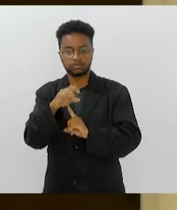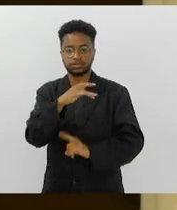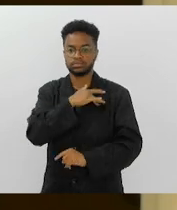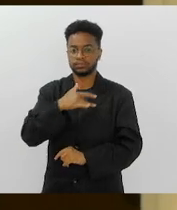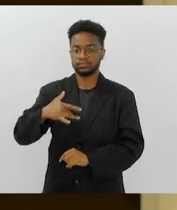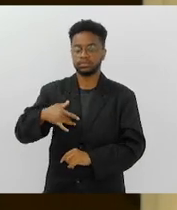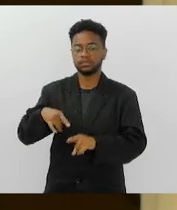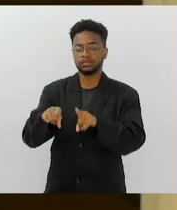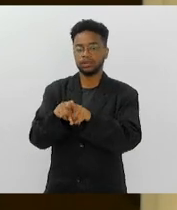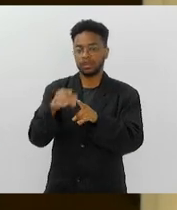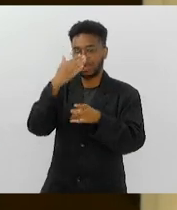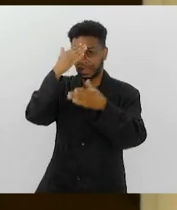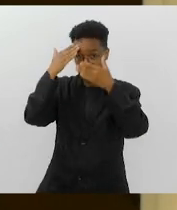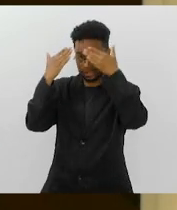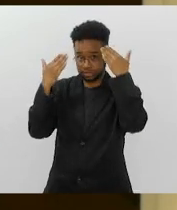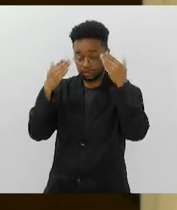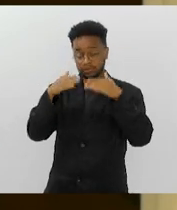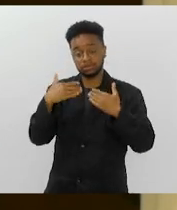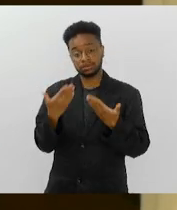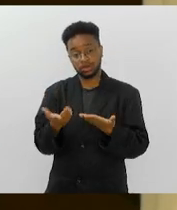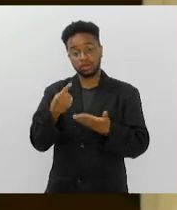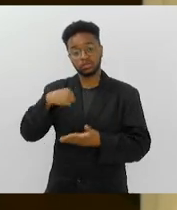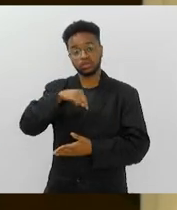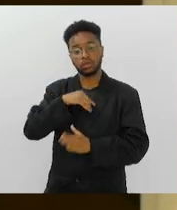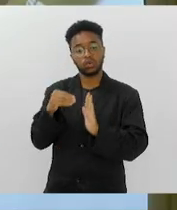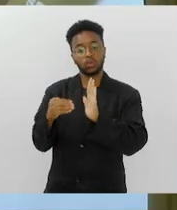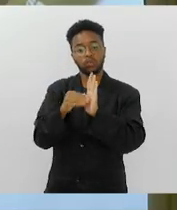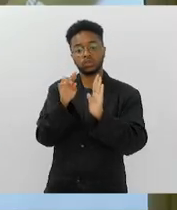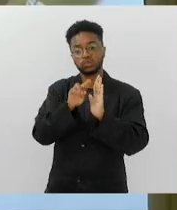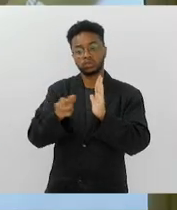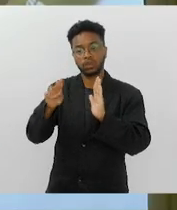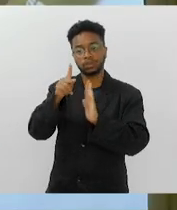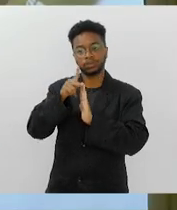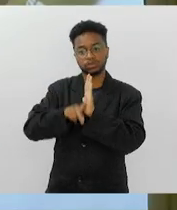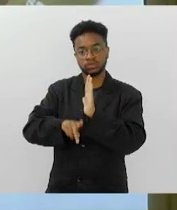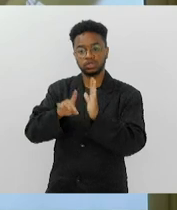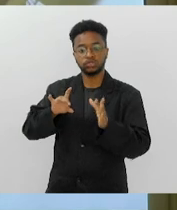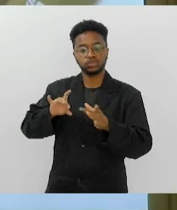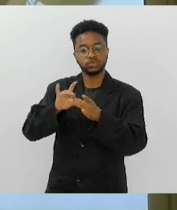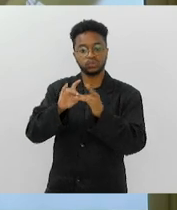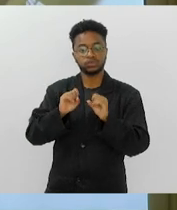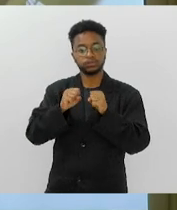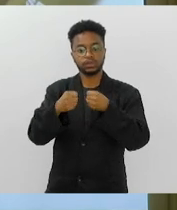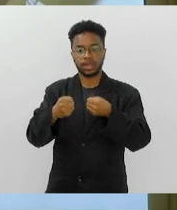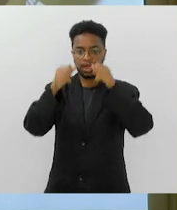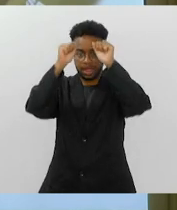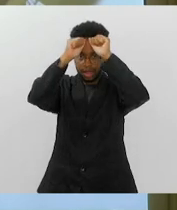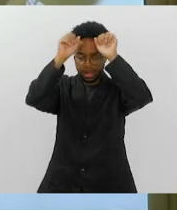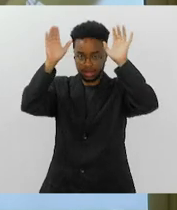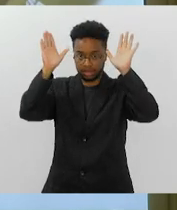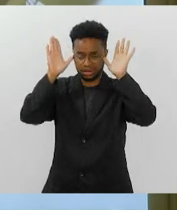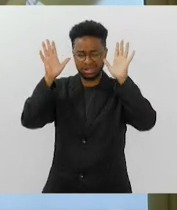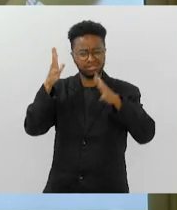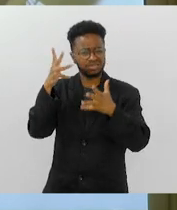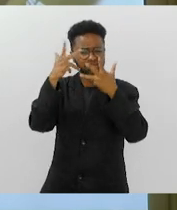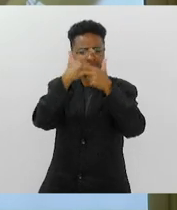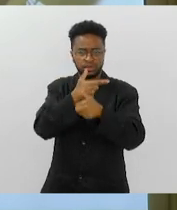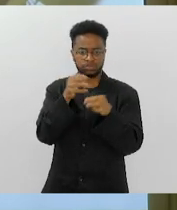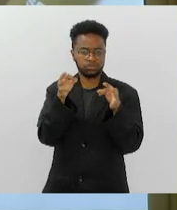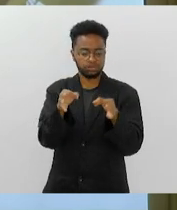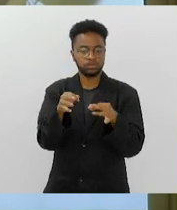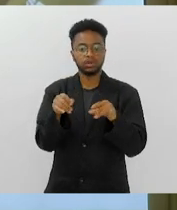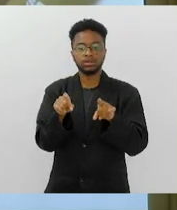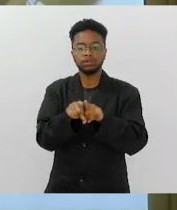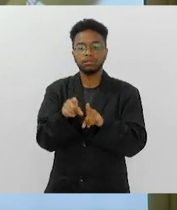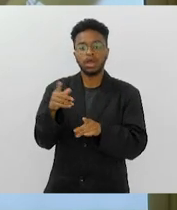e de lazer. E nós chamamos esse projeto de Juntos pelo Acre. É uma coisa assim linda de se ver. E ele